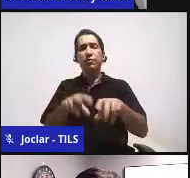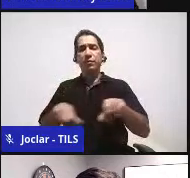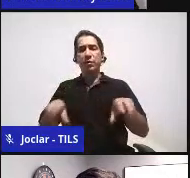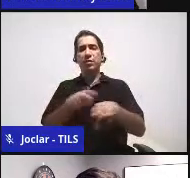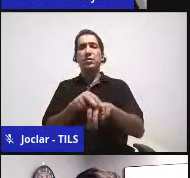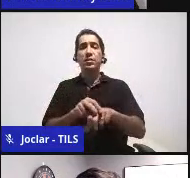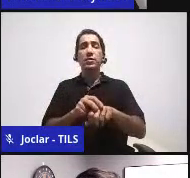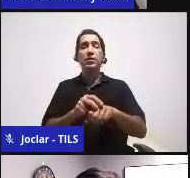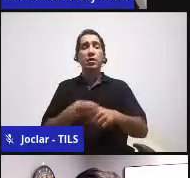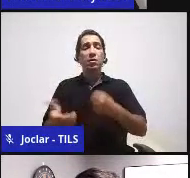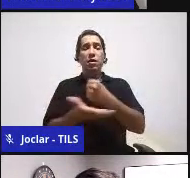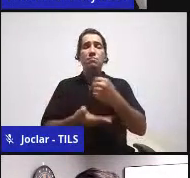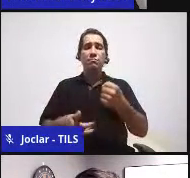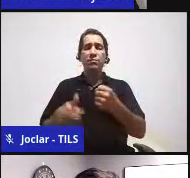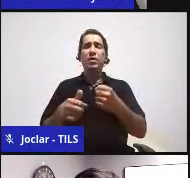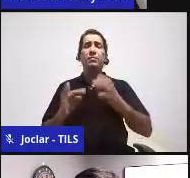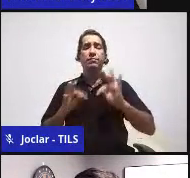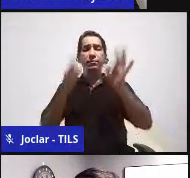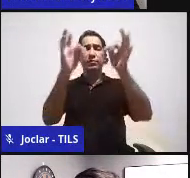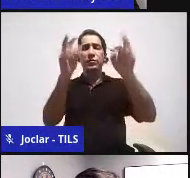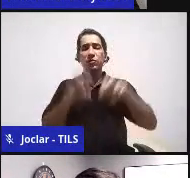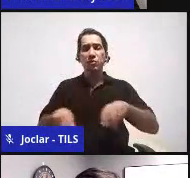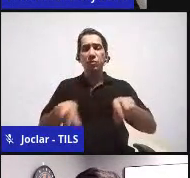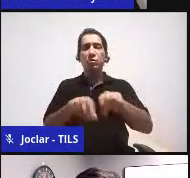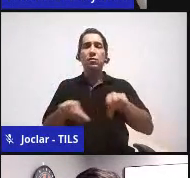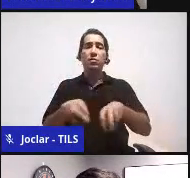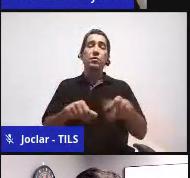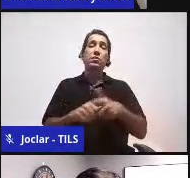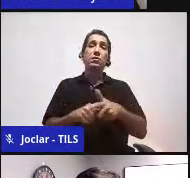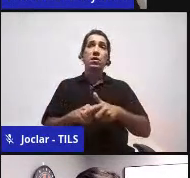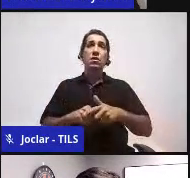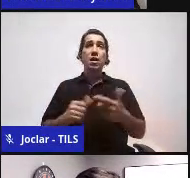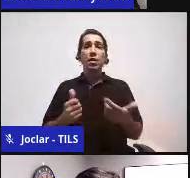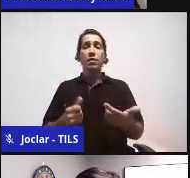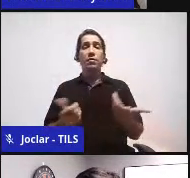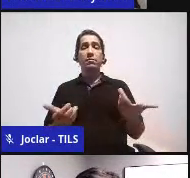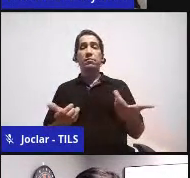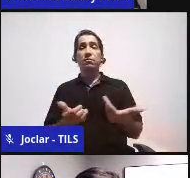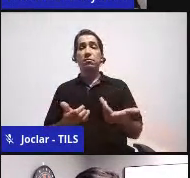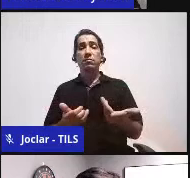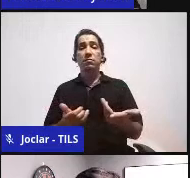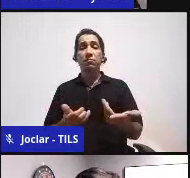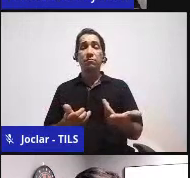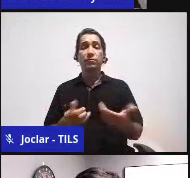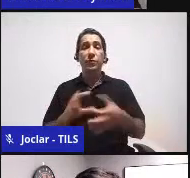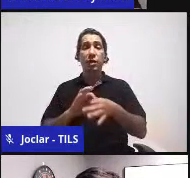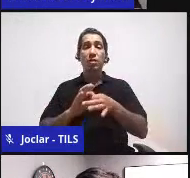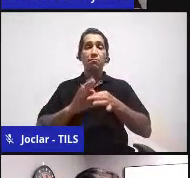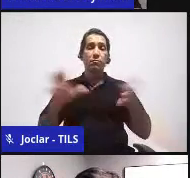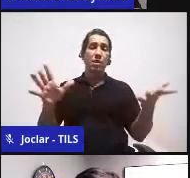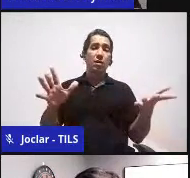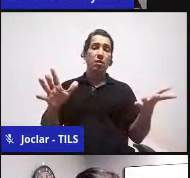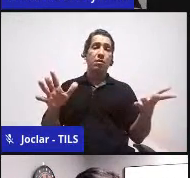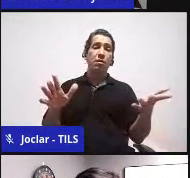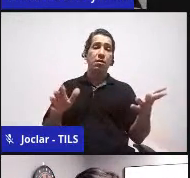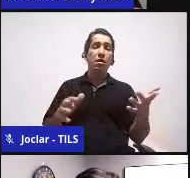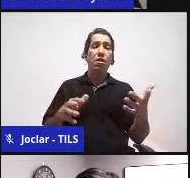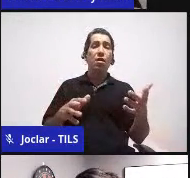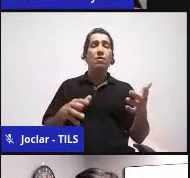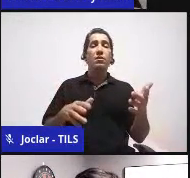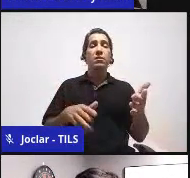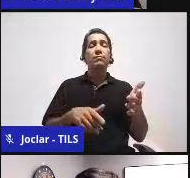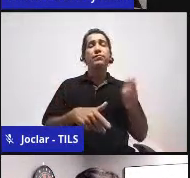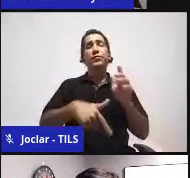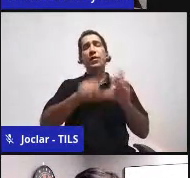utilizar tecnologias digitais para permitir justamente que aquilo que era feito de forma analógica possa ser feito de